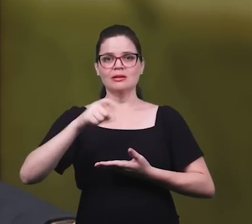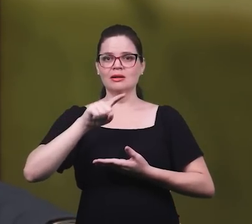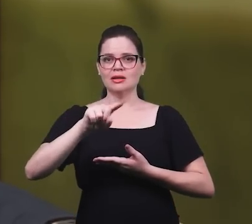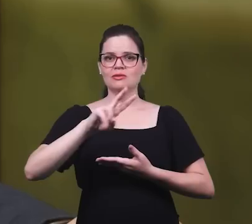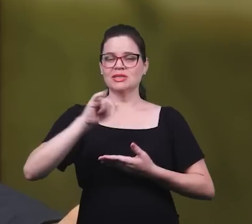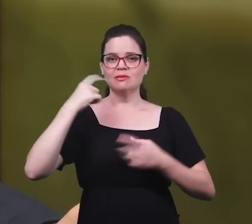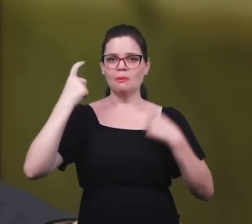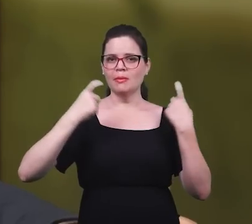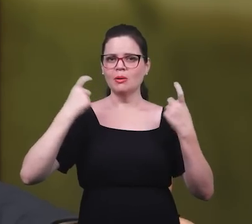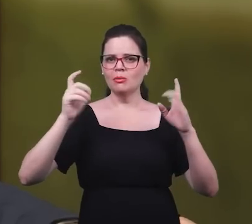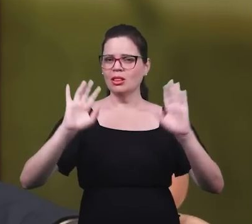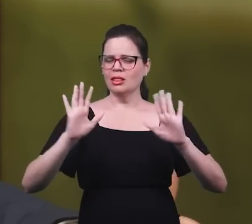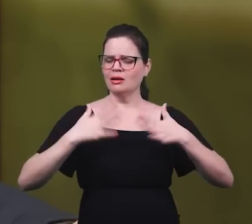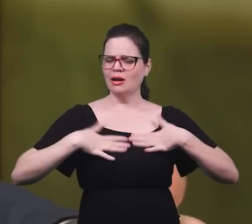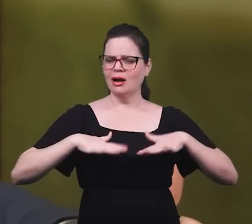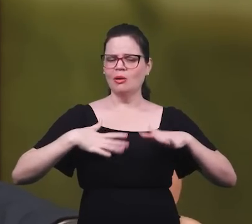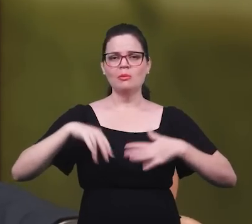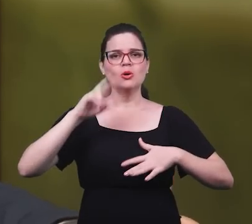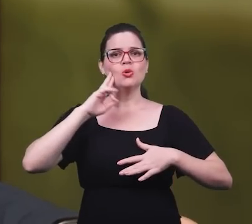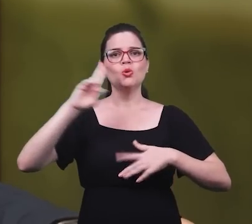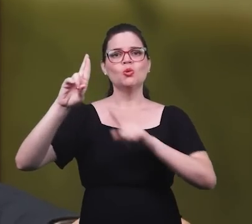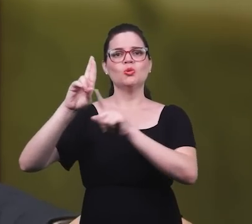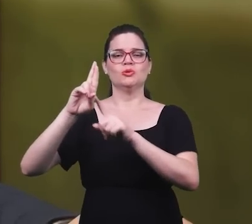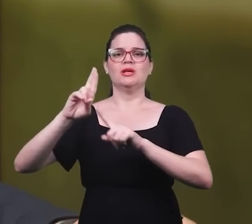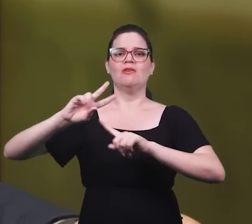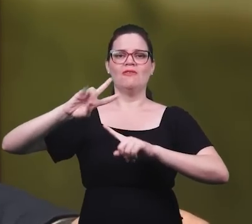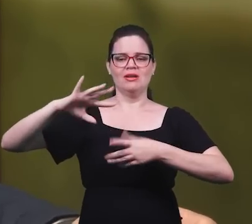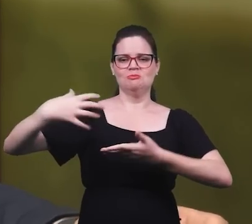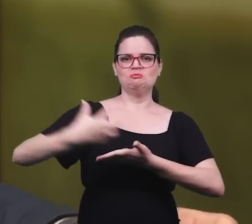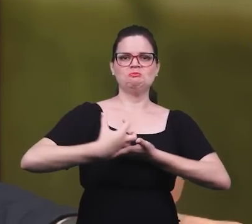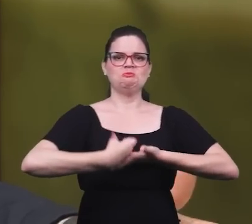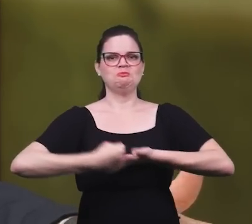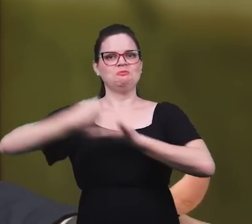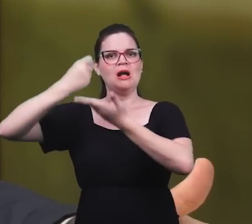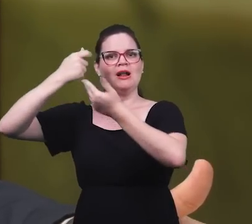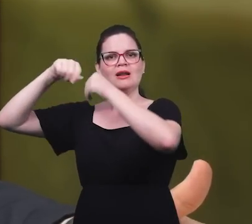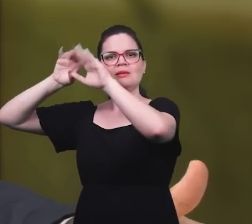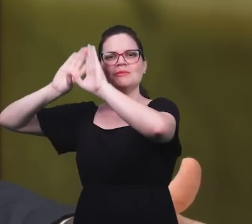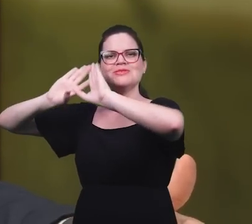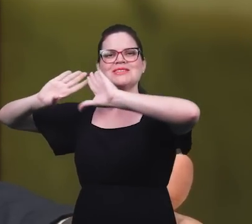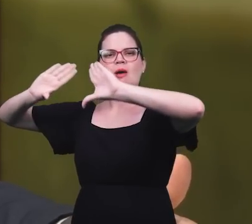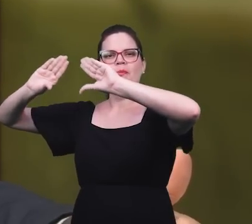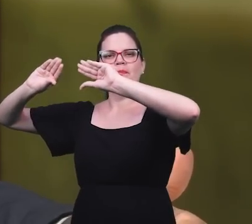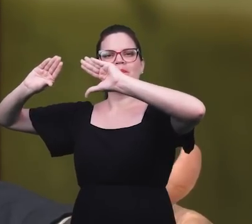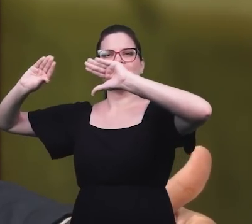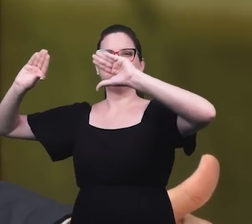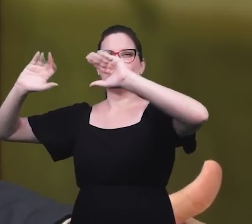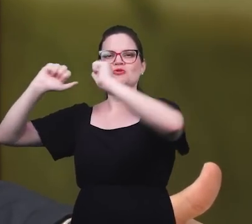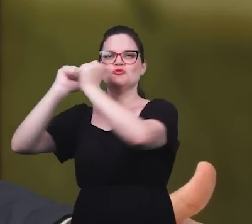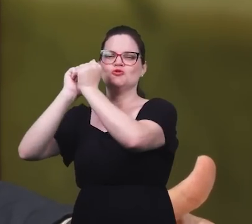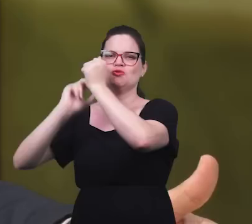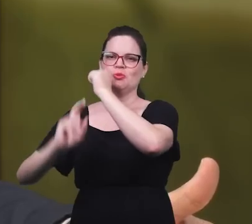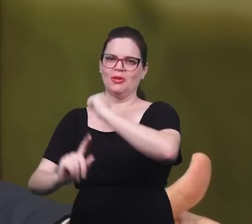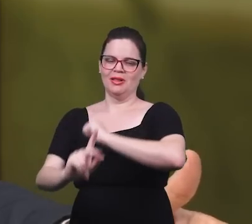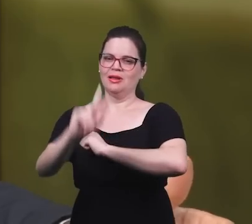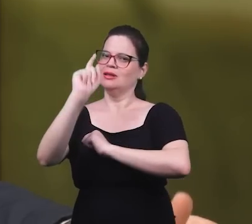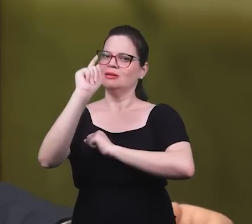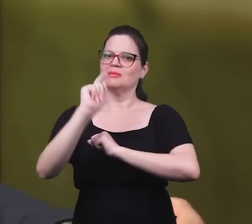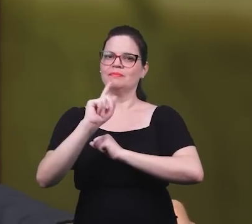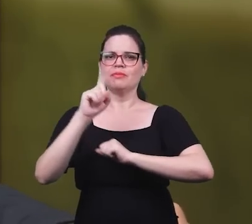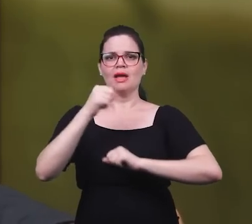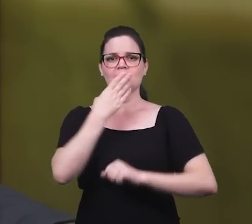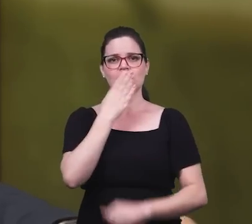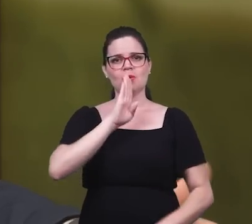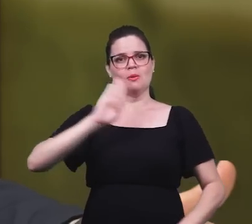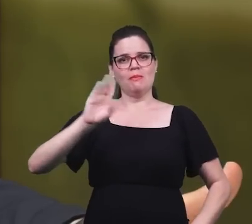chegar um momento em que você não vai precisar mais se preocupar nisso com ele, porque o Senhor vai nos tomar em seus braços, vai nos levar nas nuvens e nós estaremos com o